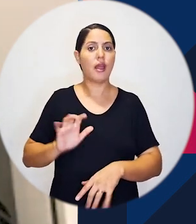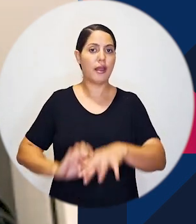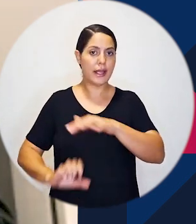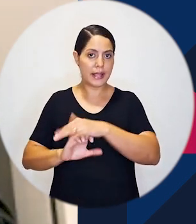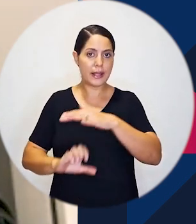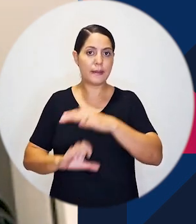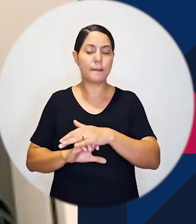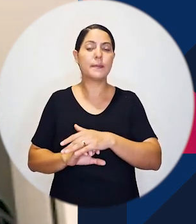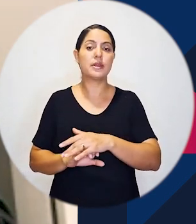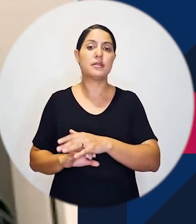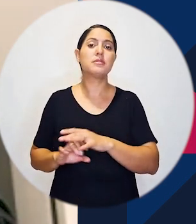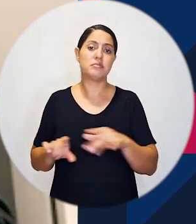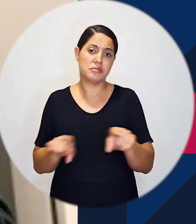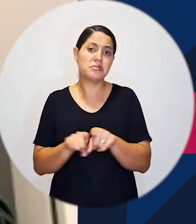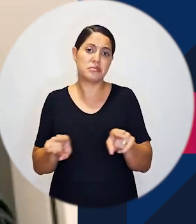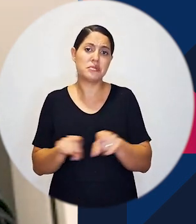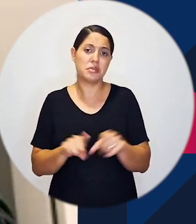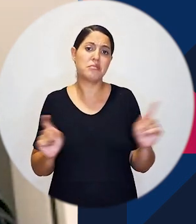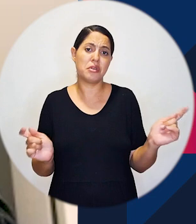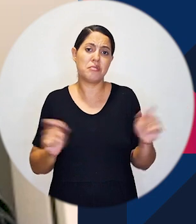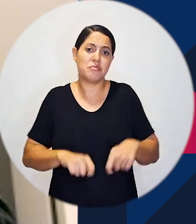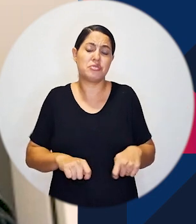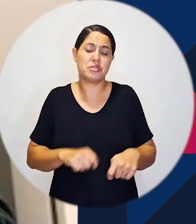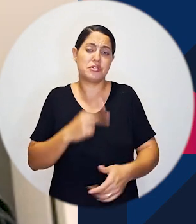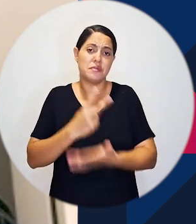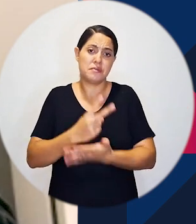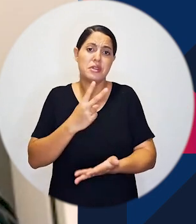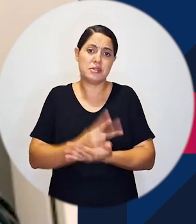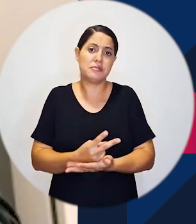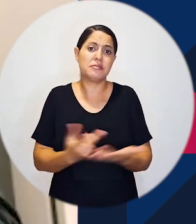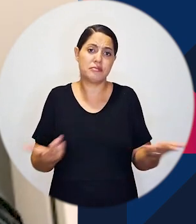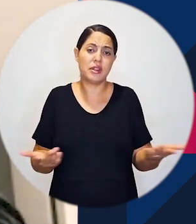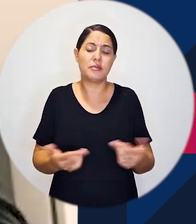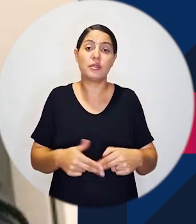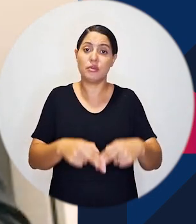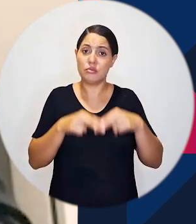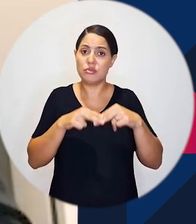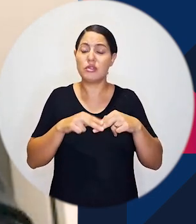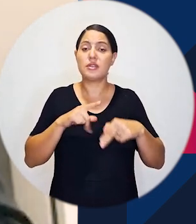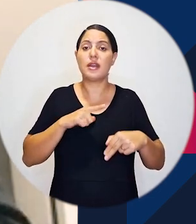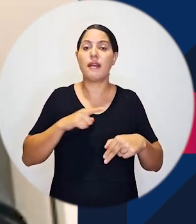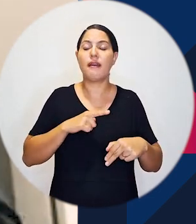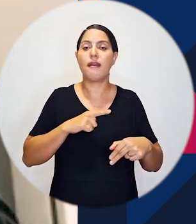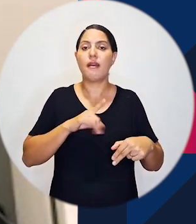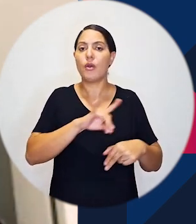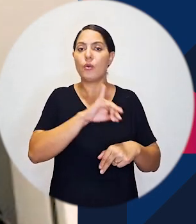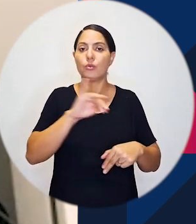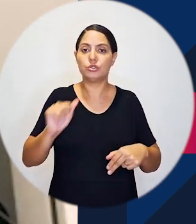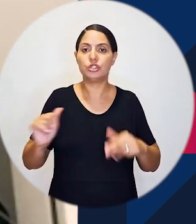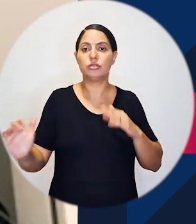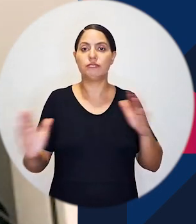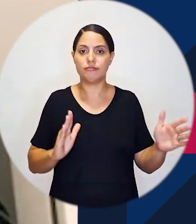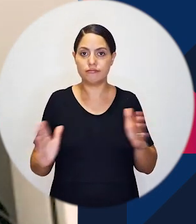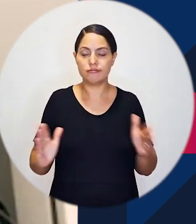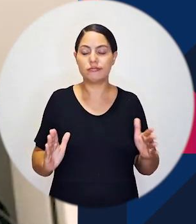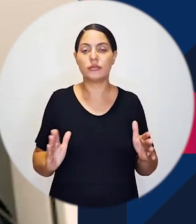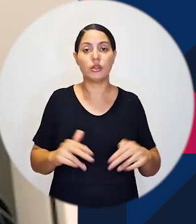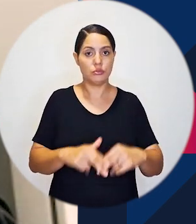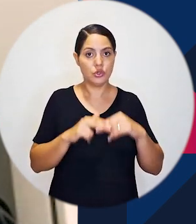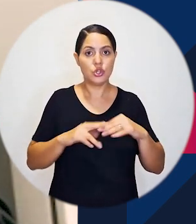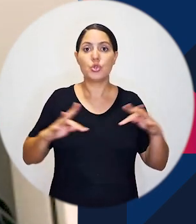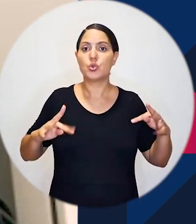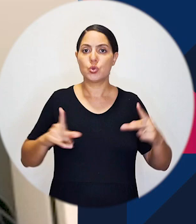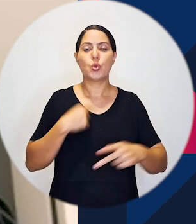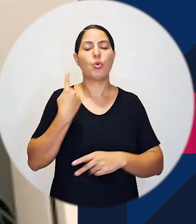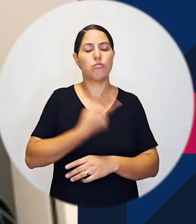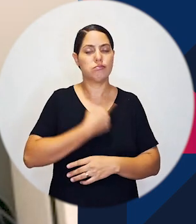serem expedidas por essa via, né? Então, trata-se de prazos e quando se trata de prazos, todos